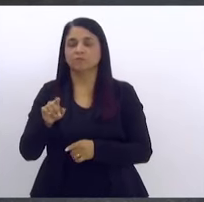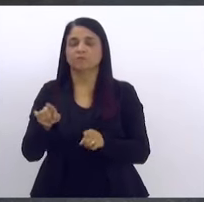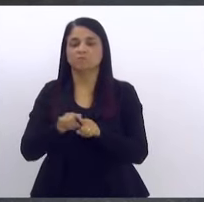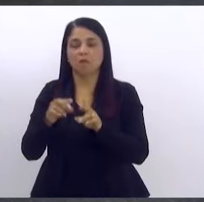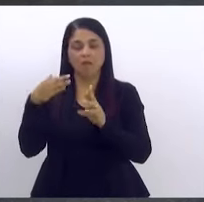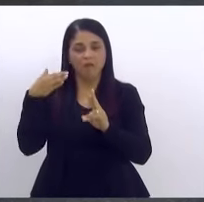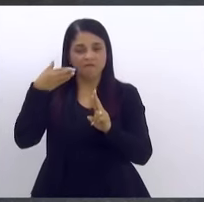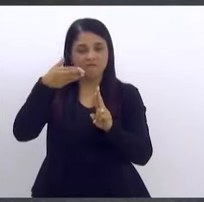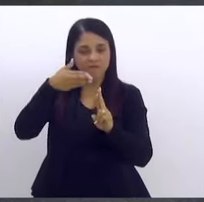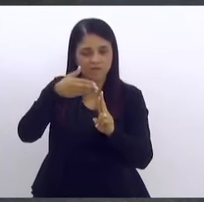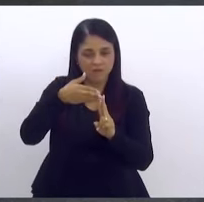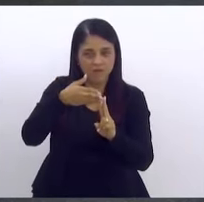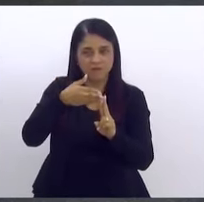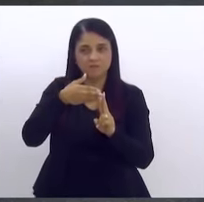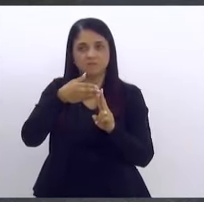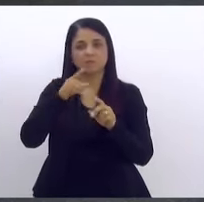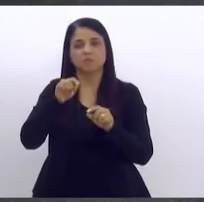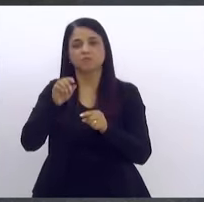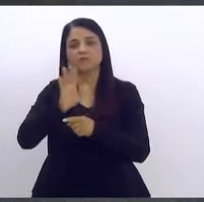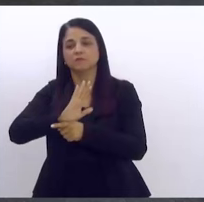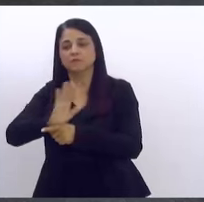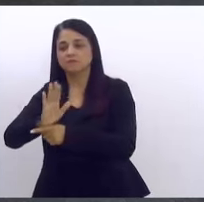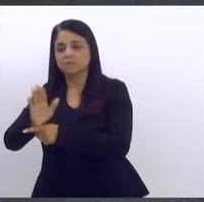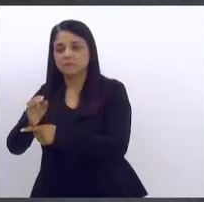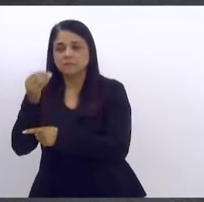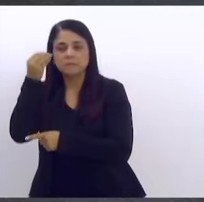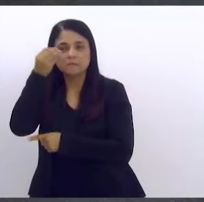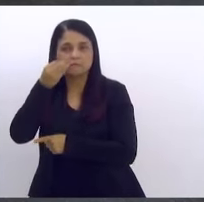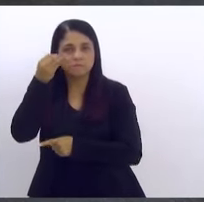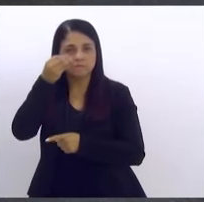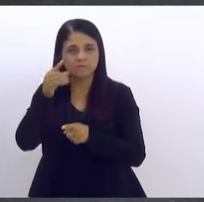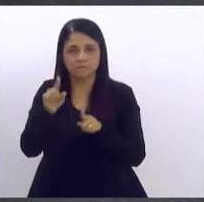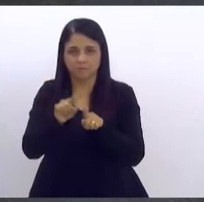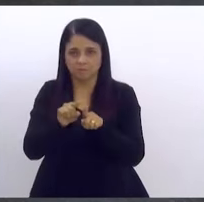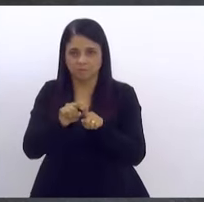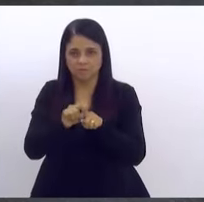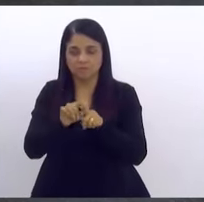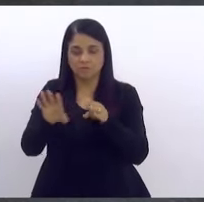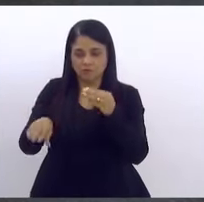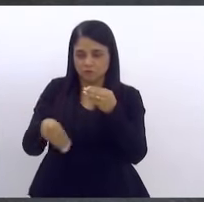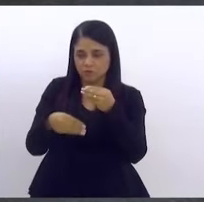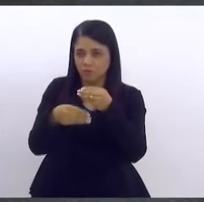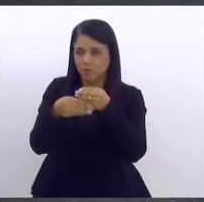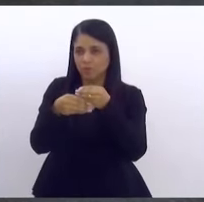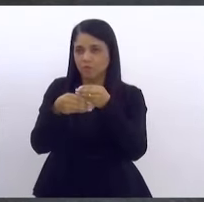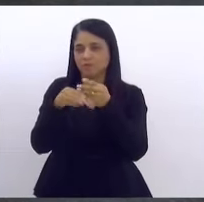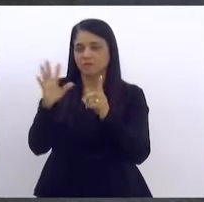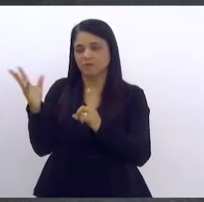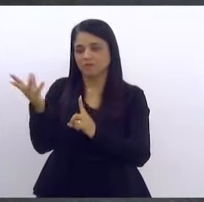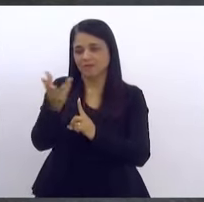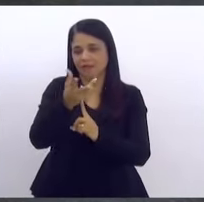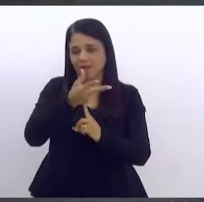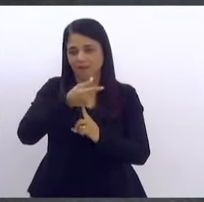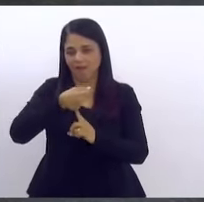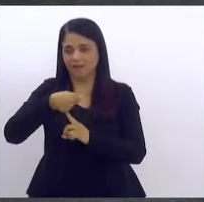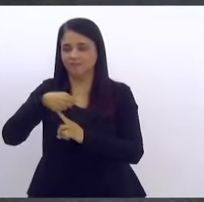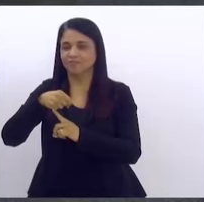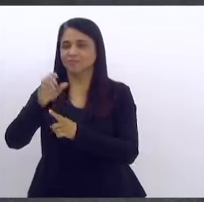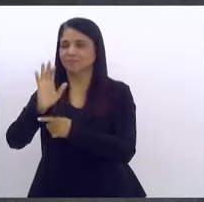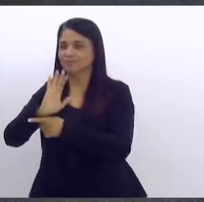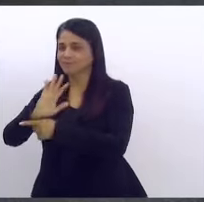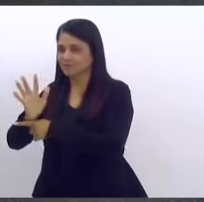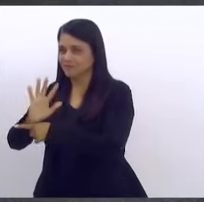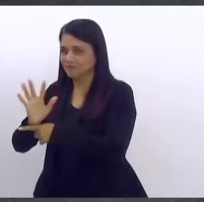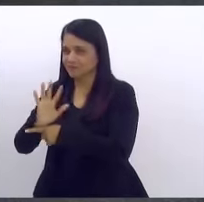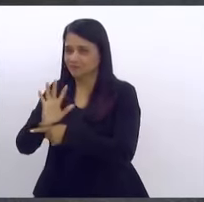quando a gente fala de cinema experimental, de composição da arte da cinematografia, que